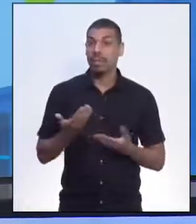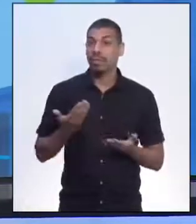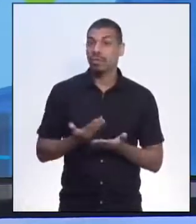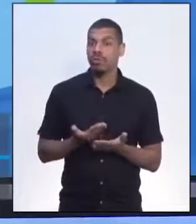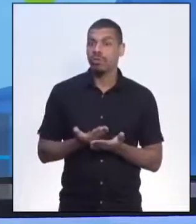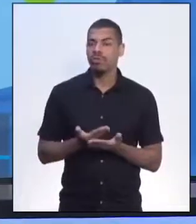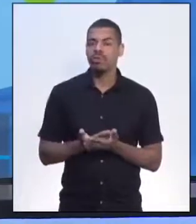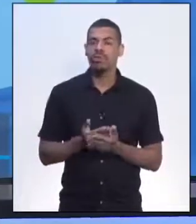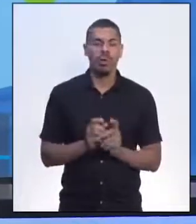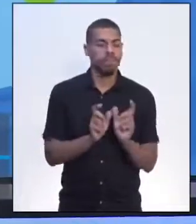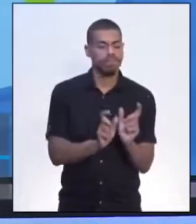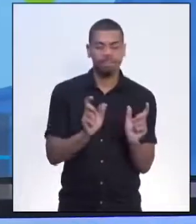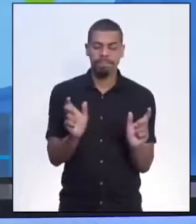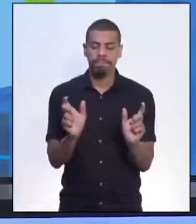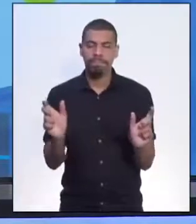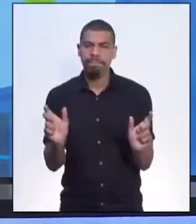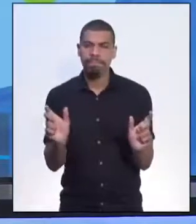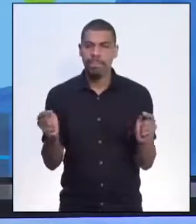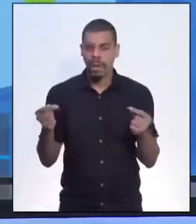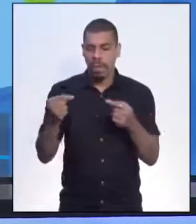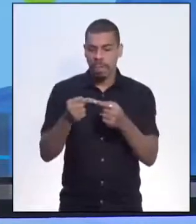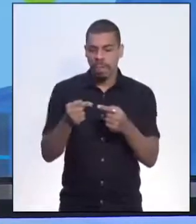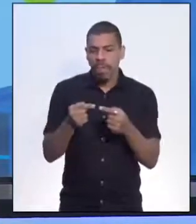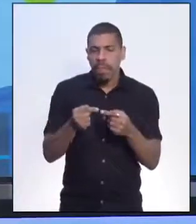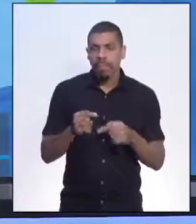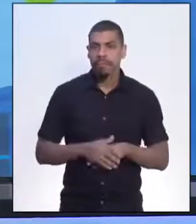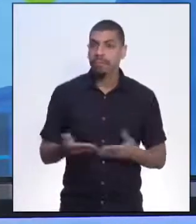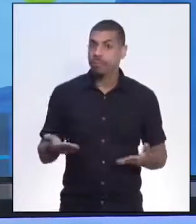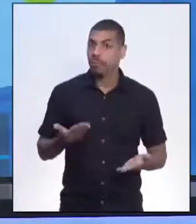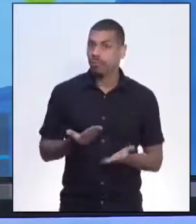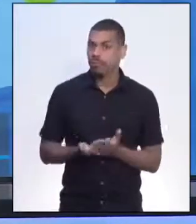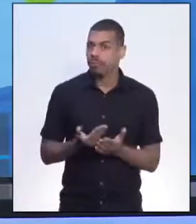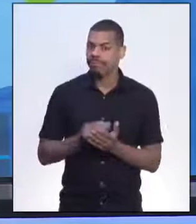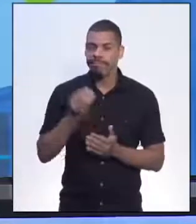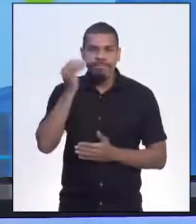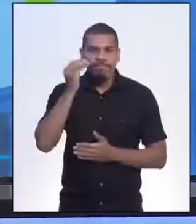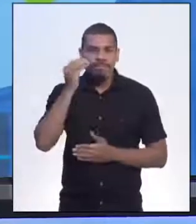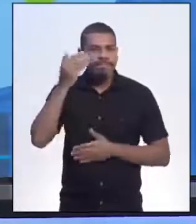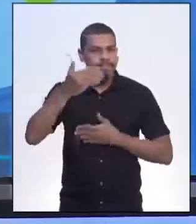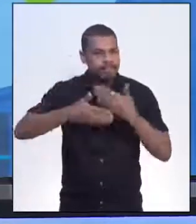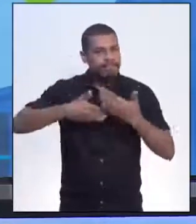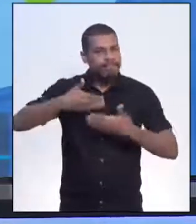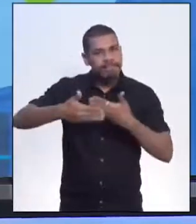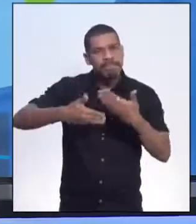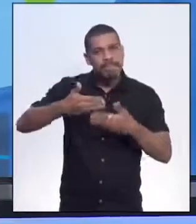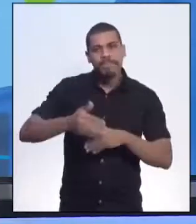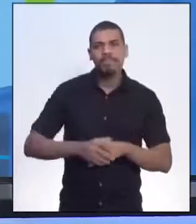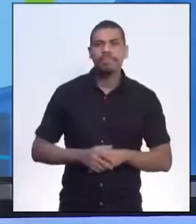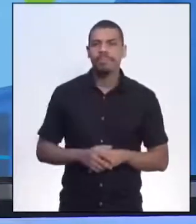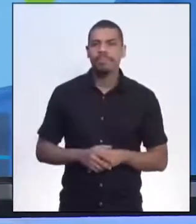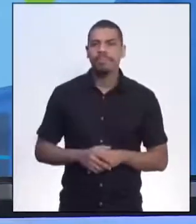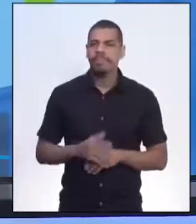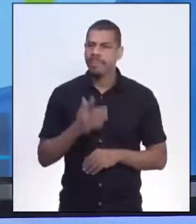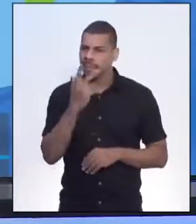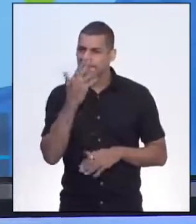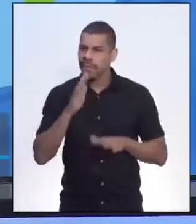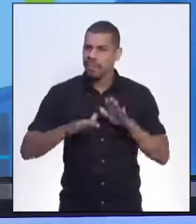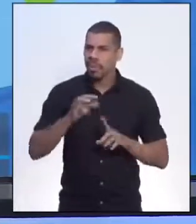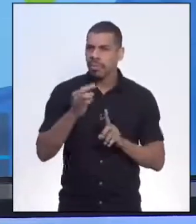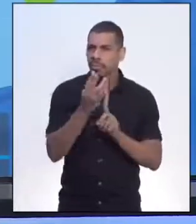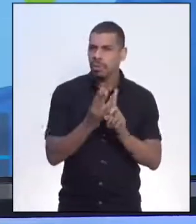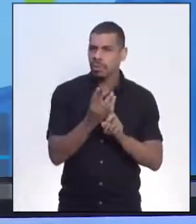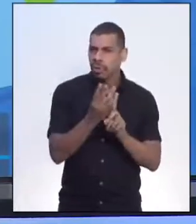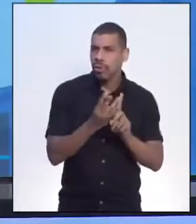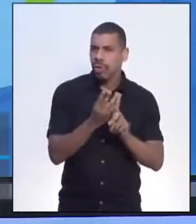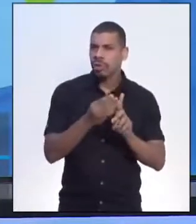link words, né? Palavras de ligação, e nós estamos tentando melhorar, né? Acho que no 3º bimestre nós vamos